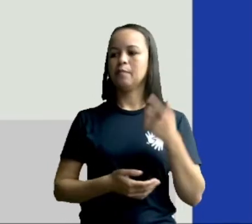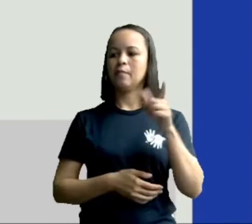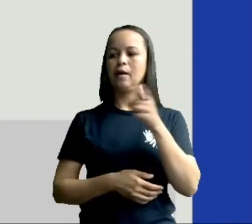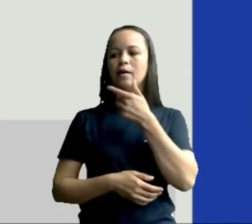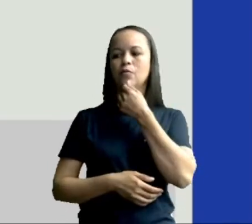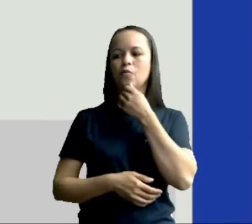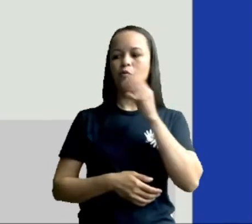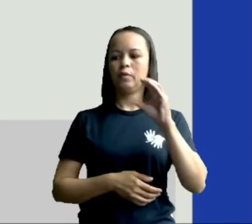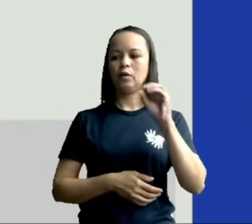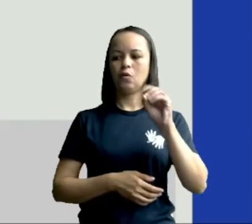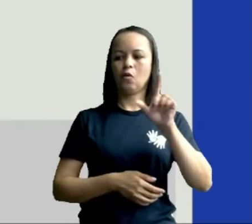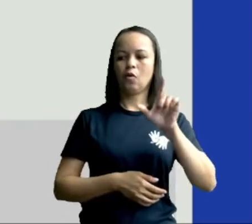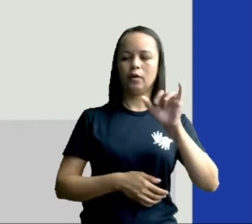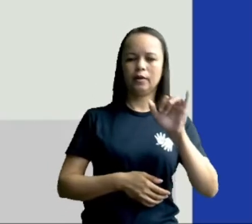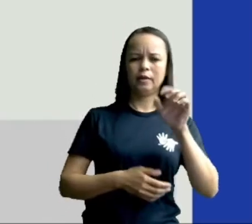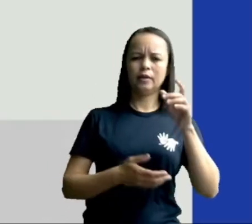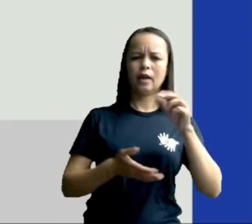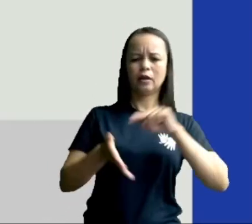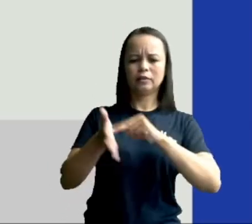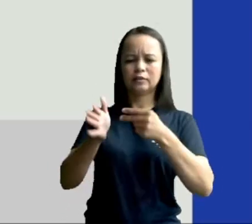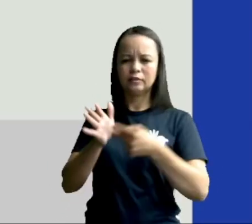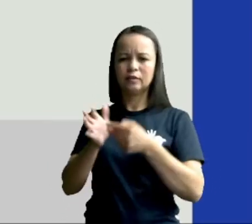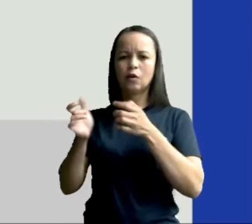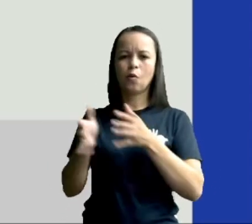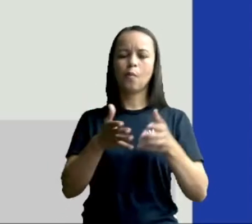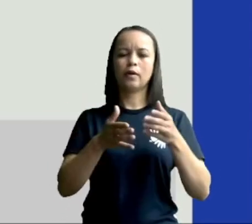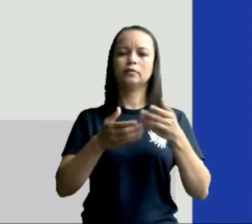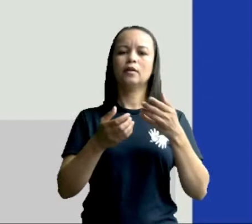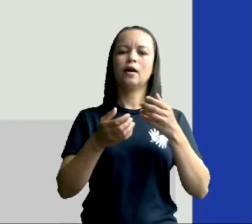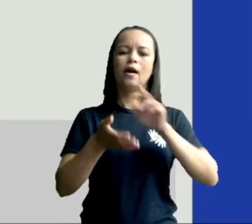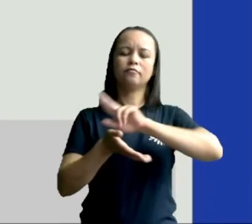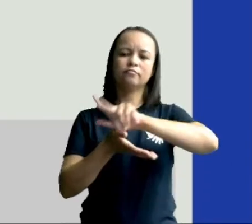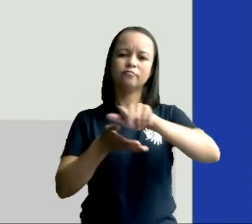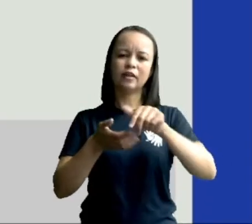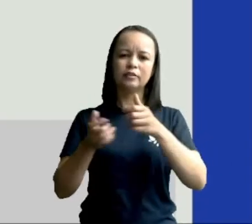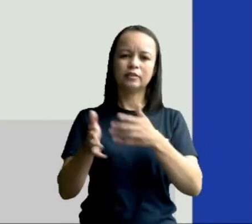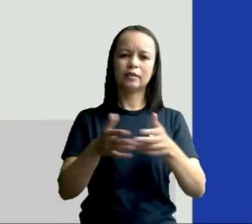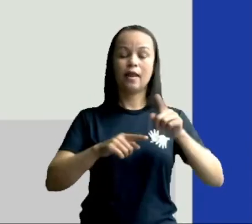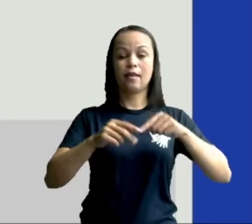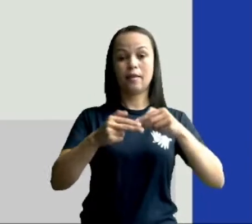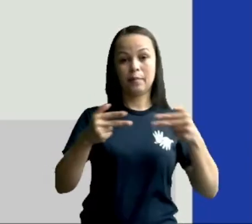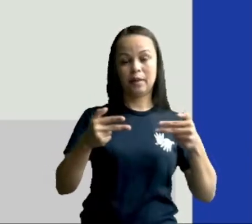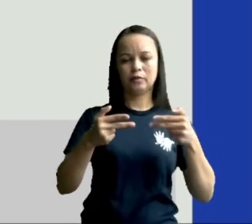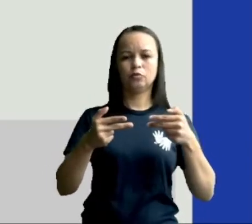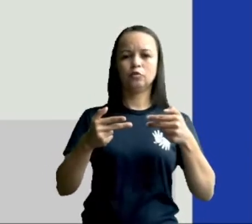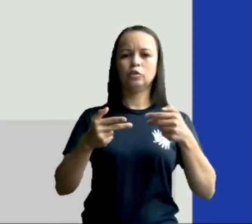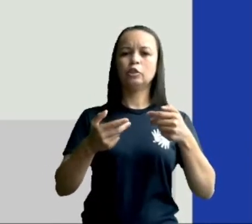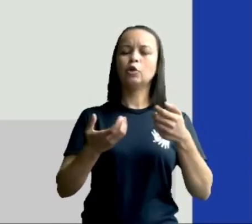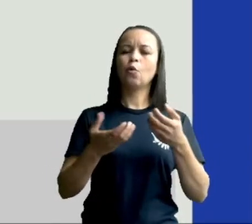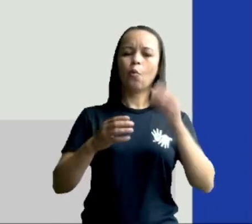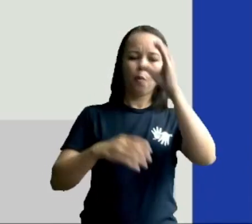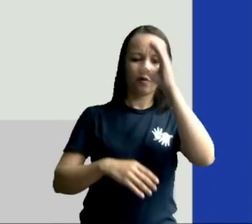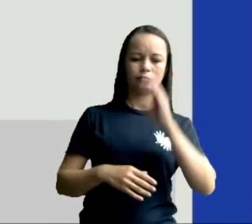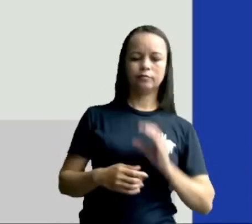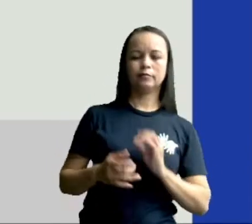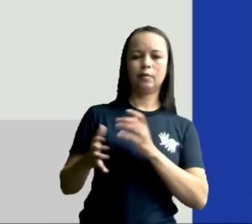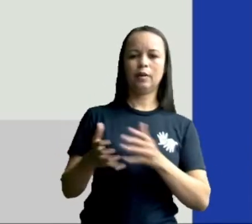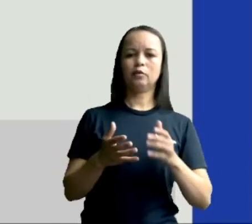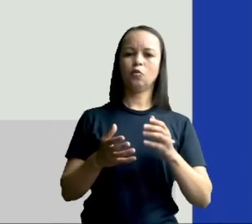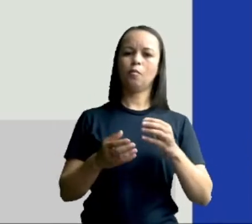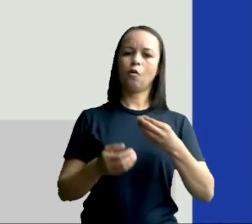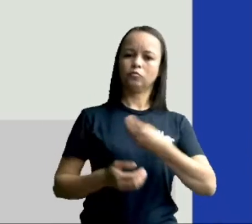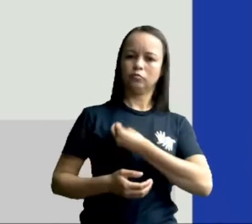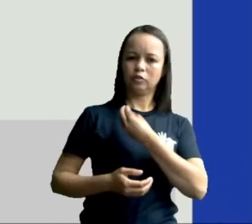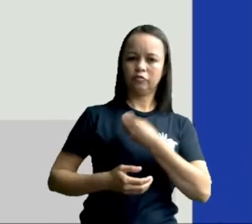a comunicação significa compartilhar elementos de comportamento ou modos de vida, pela existência de um conjunto